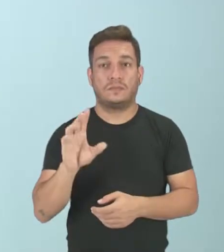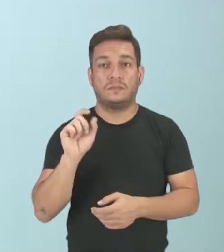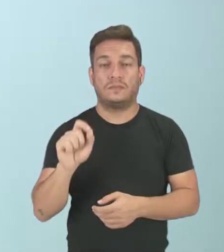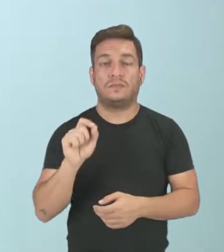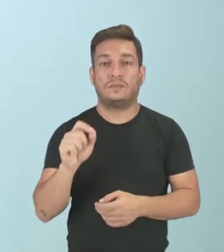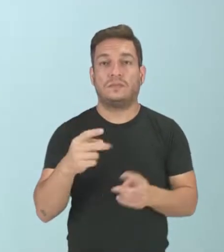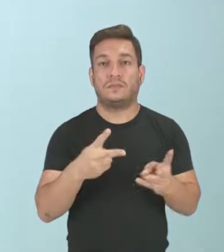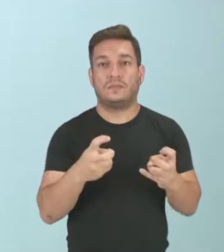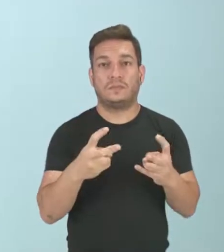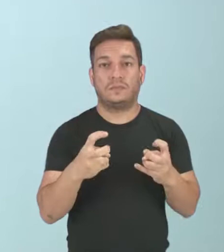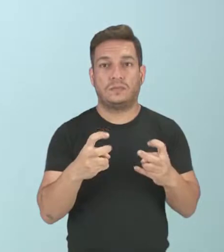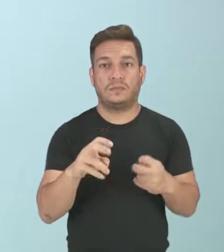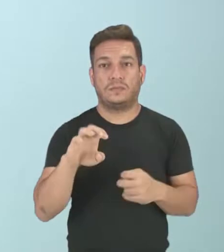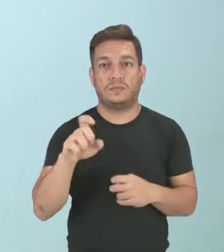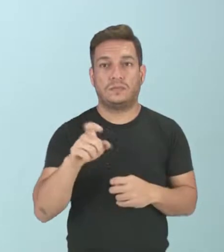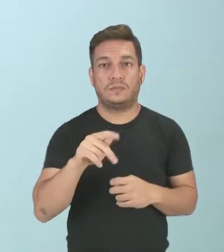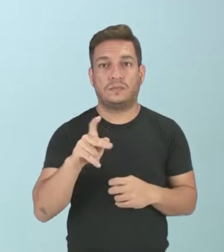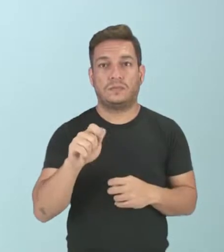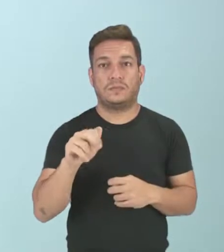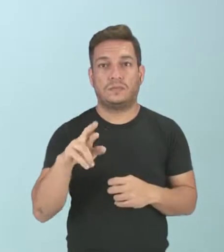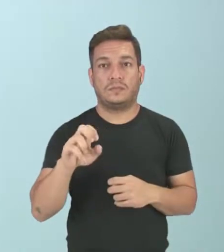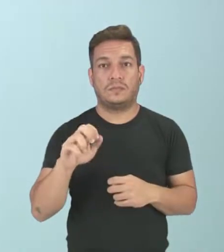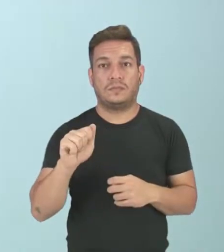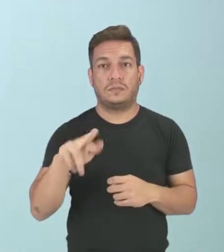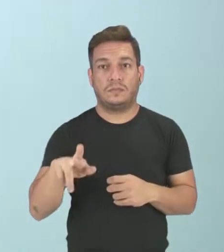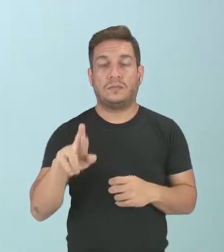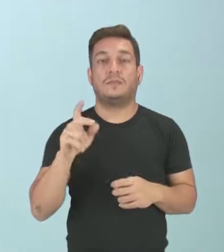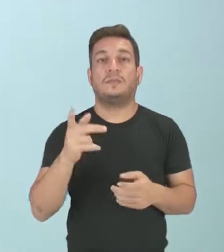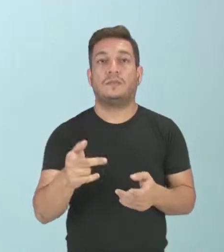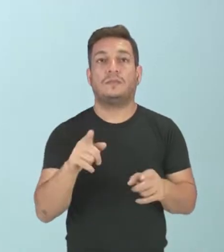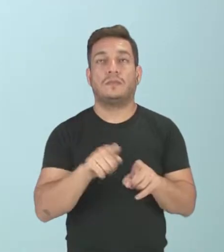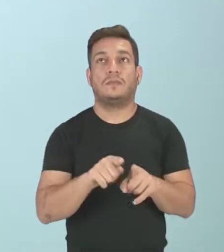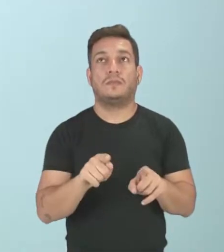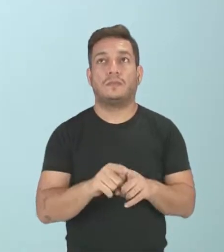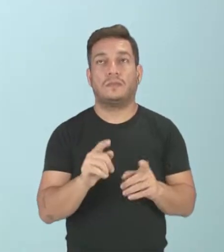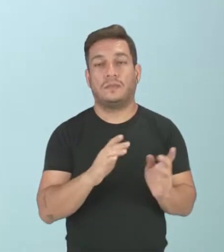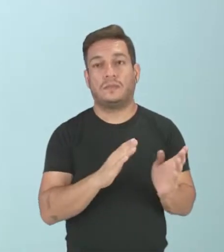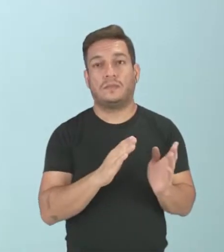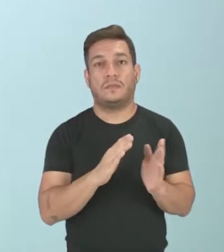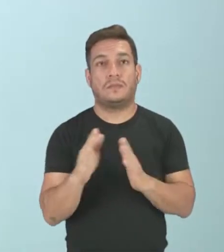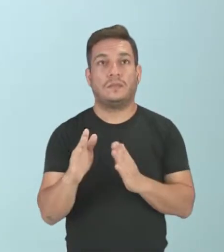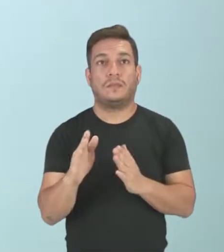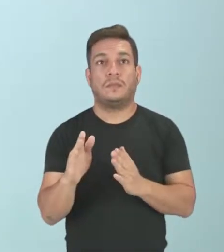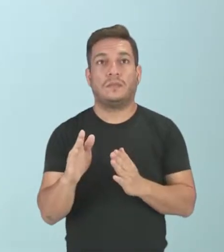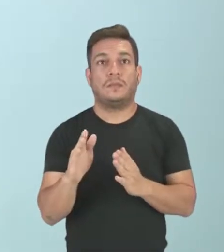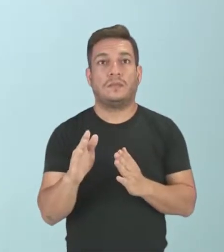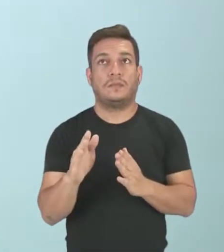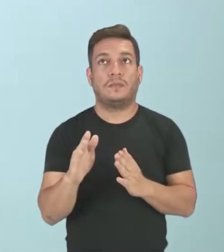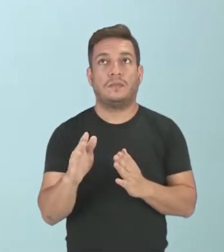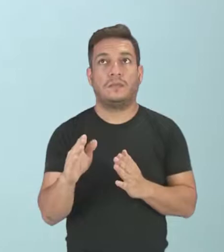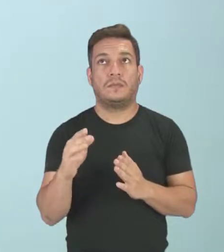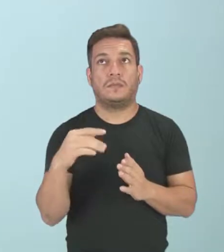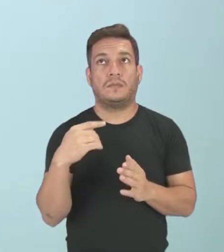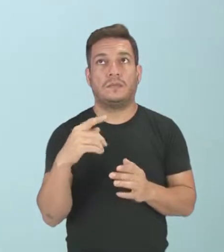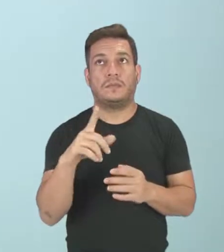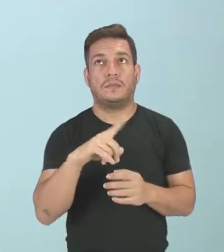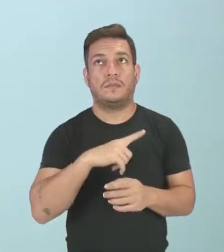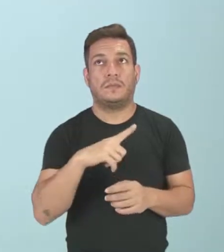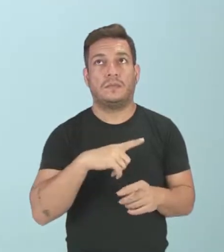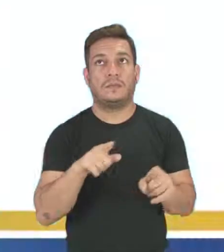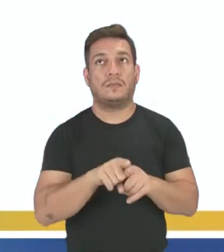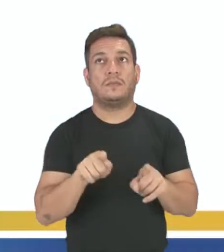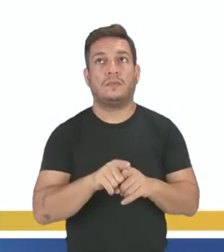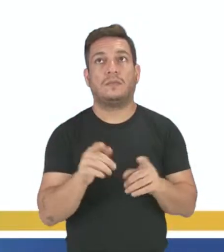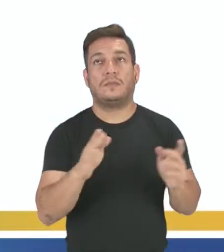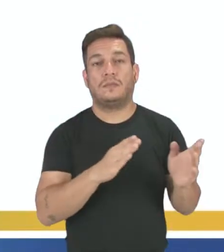somente explorar o pau-brasil. E aí, mais à frente, nós vamos ter